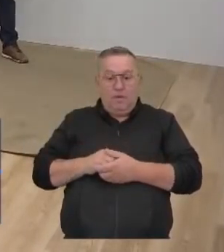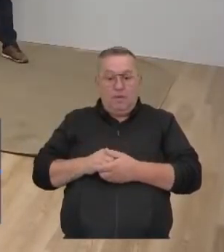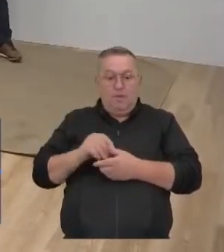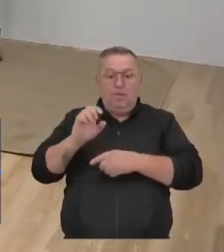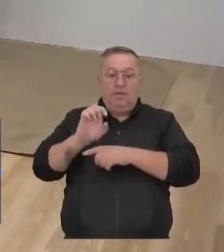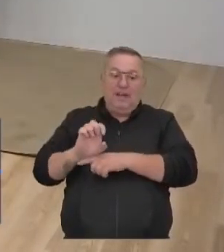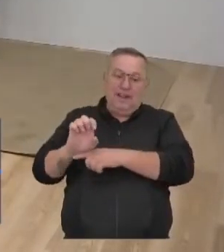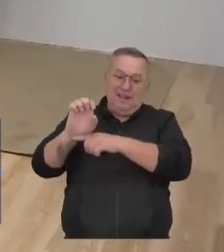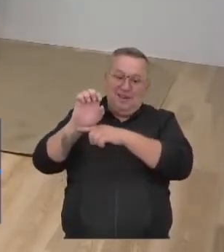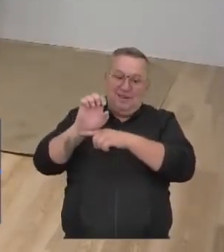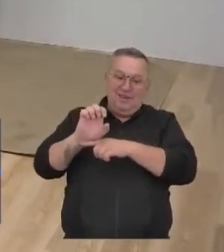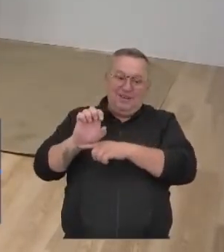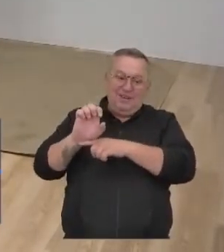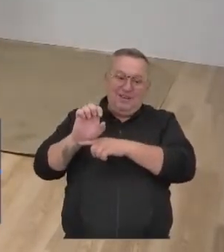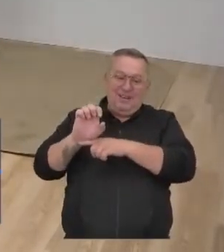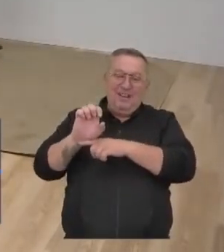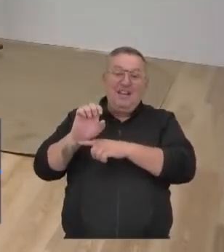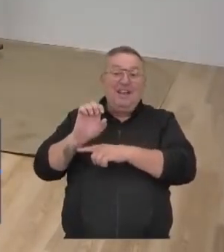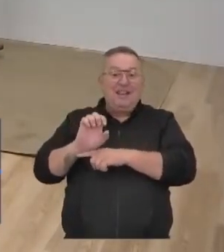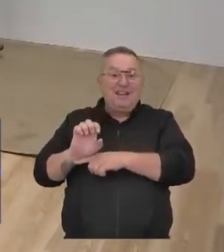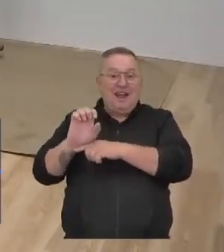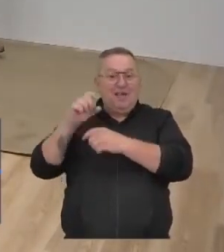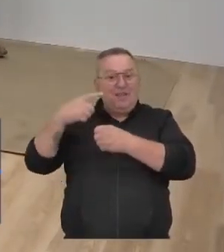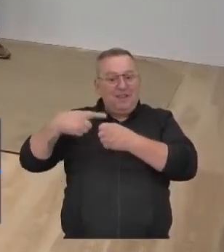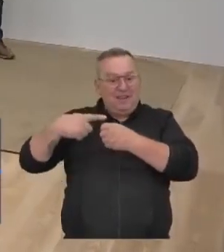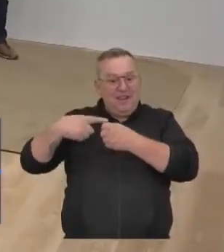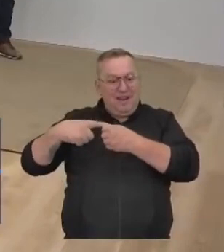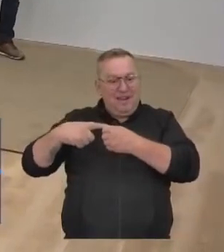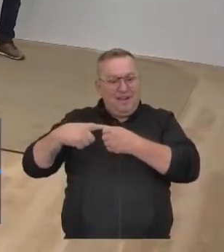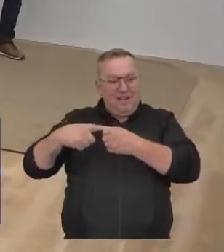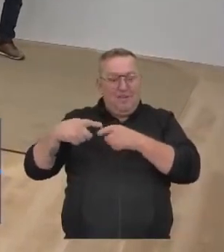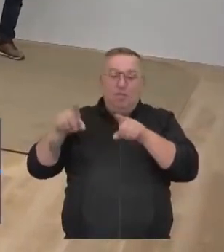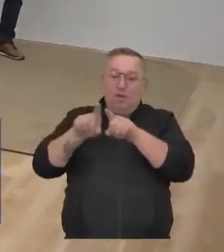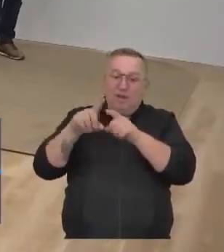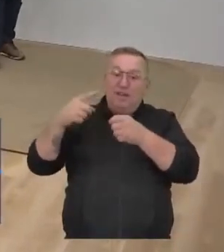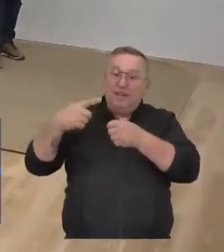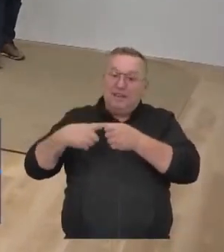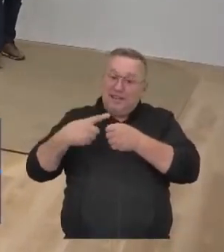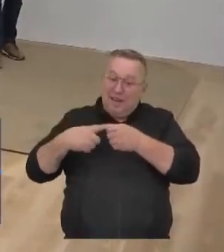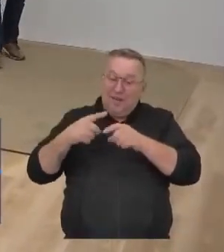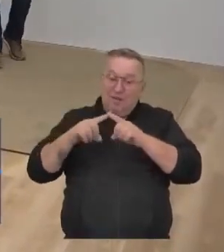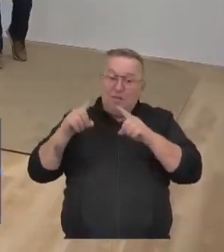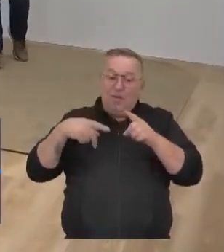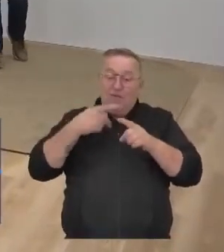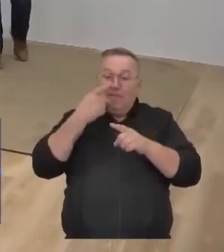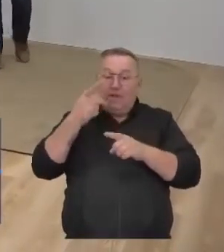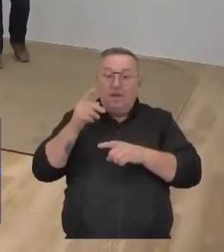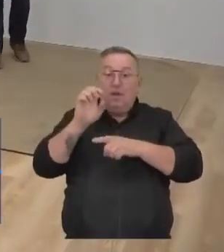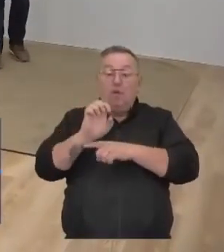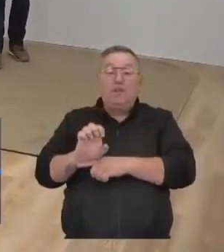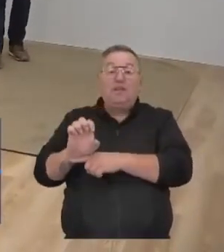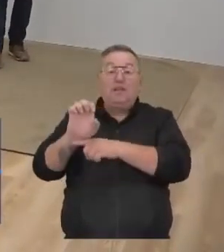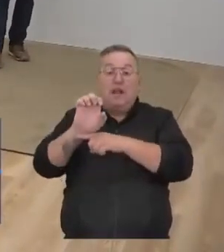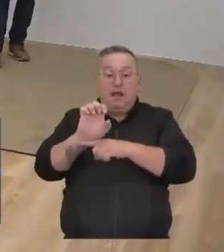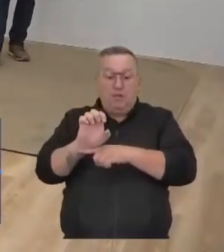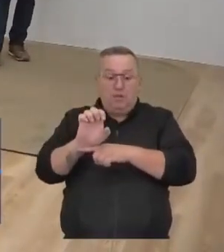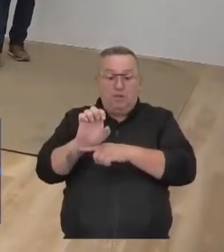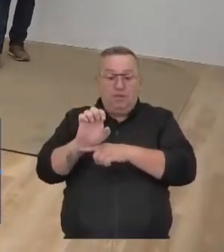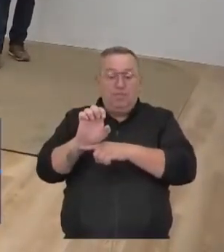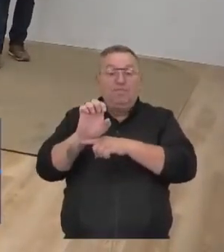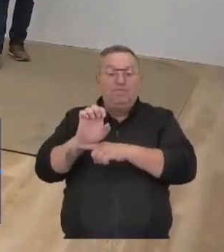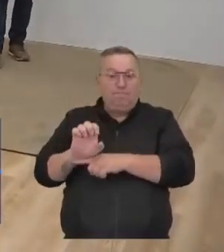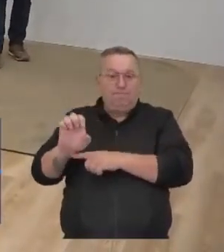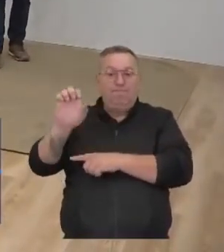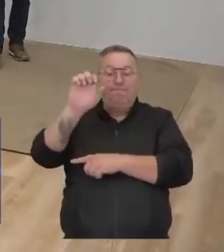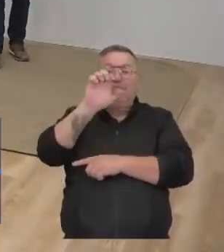São Paulo. Do estado de a São aluna Paulo. disse que lembra de cidades. Pode ser cidade, distrito, mas aqui a gente está se referindo agora aqui aos estados.